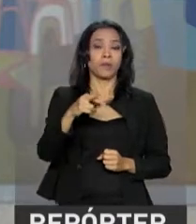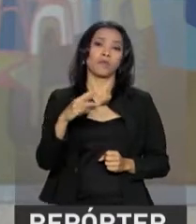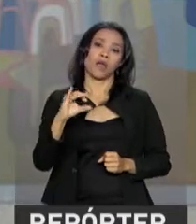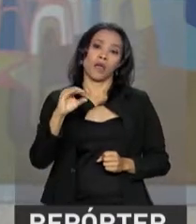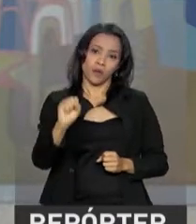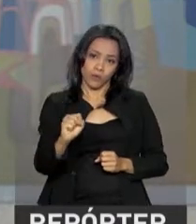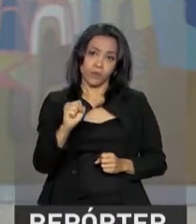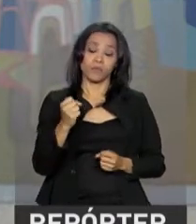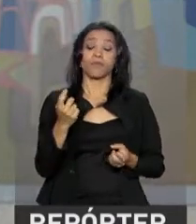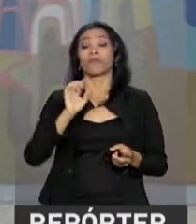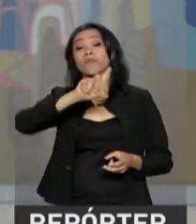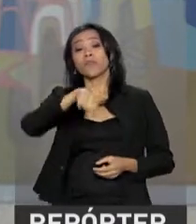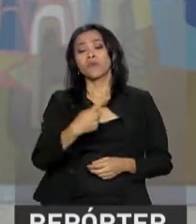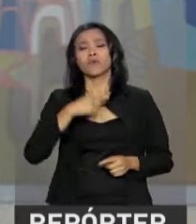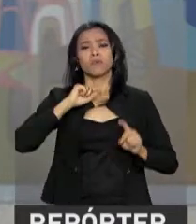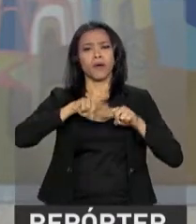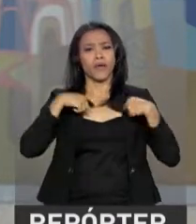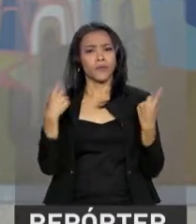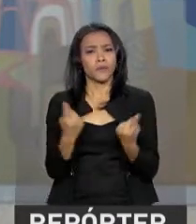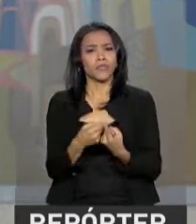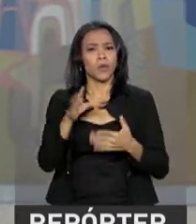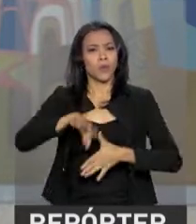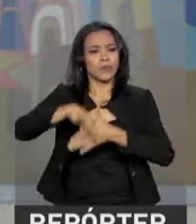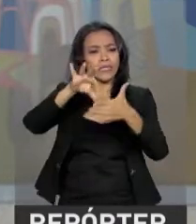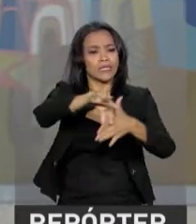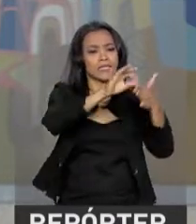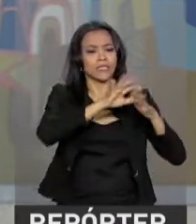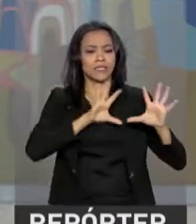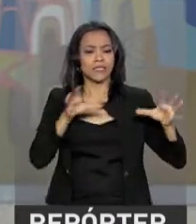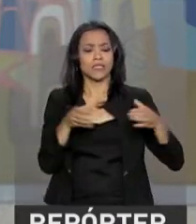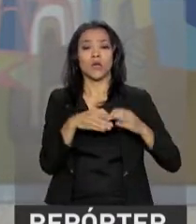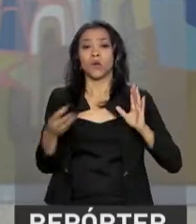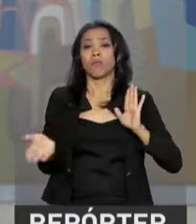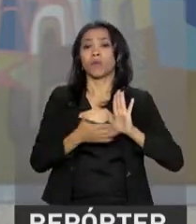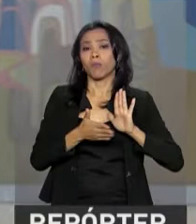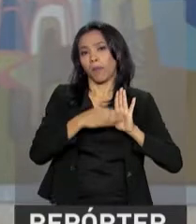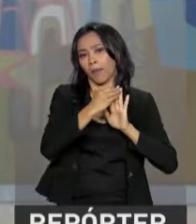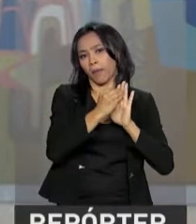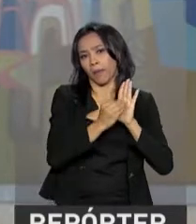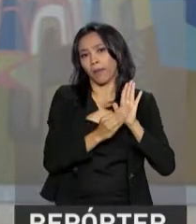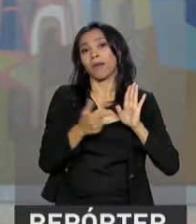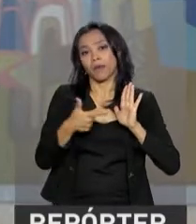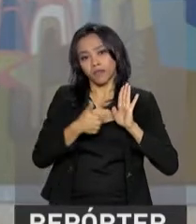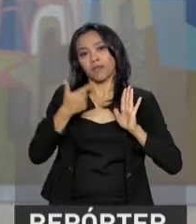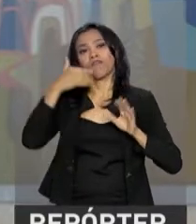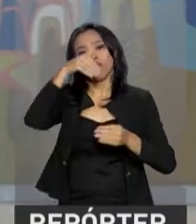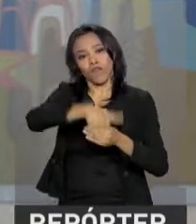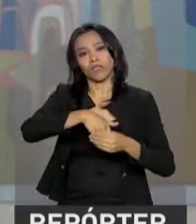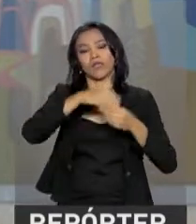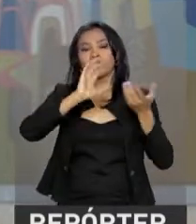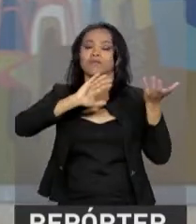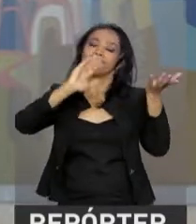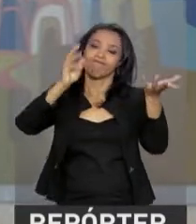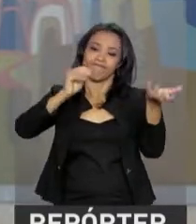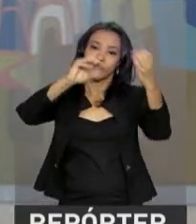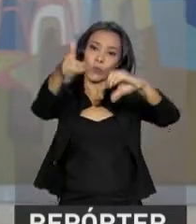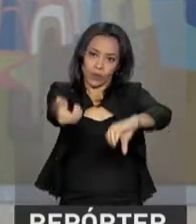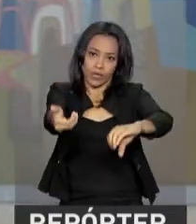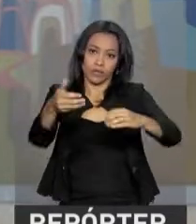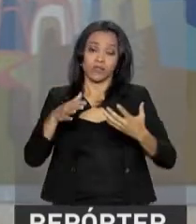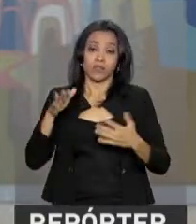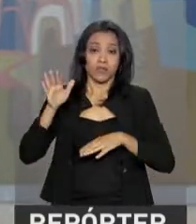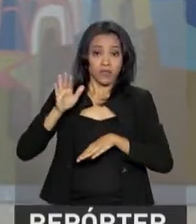líderes do governo definiu uma agenda de medidas prioritárias a serem votadas pelo congresso nacional nesta semana de acordo com o